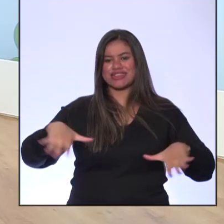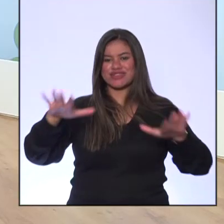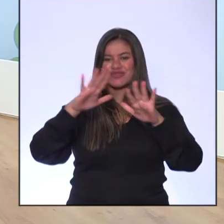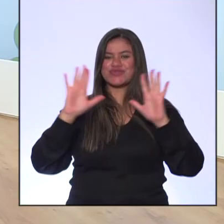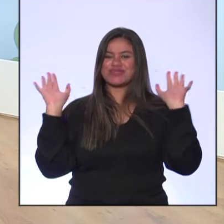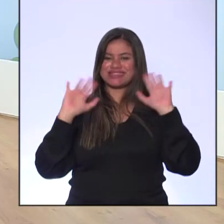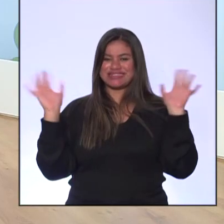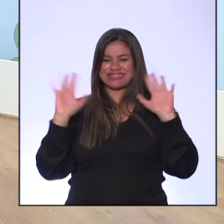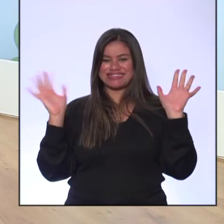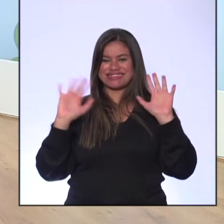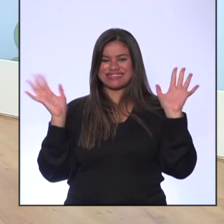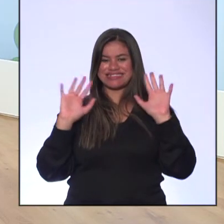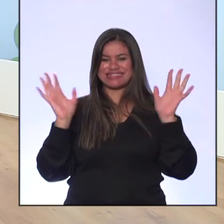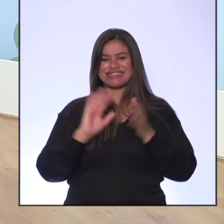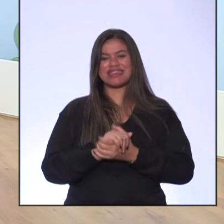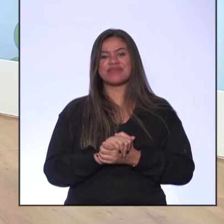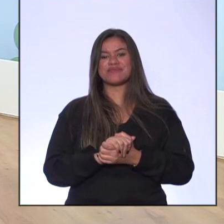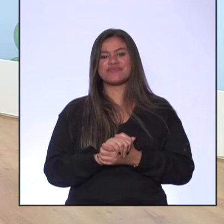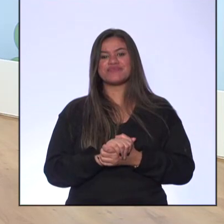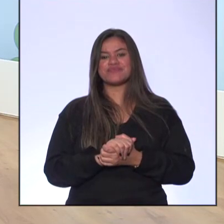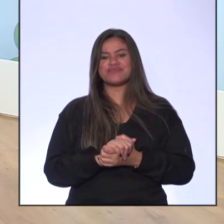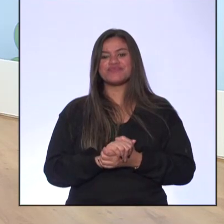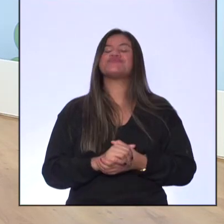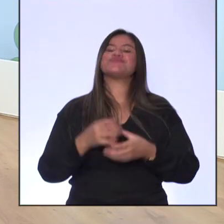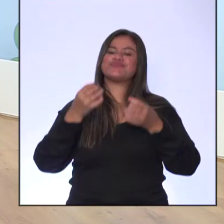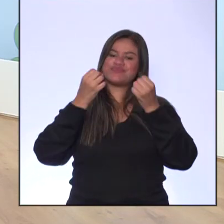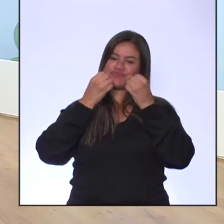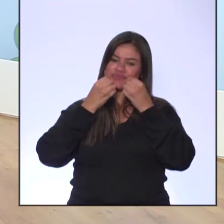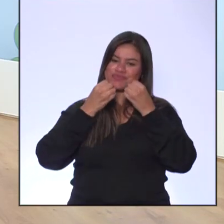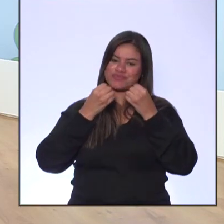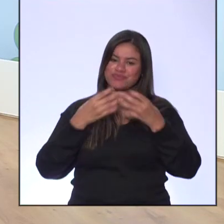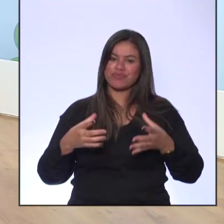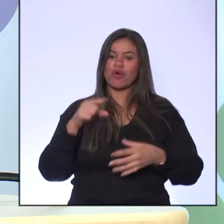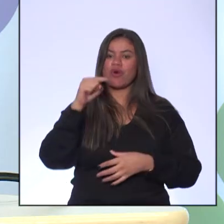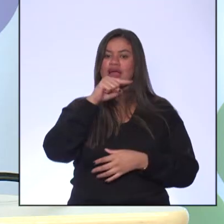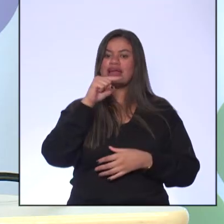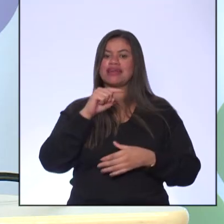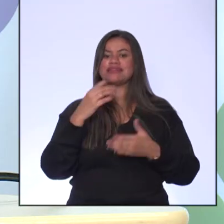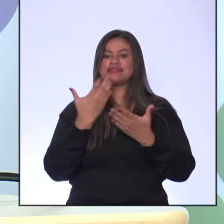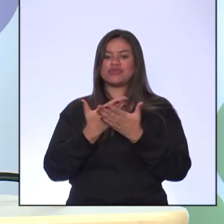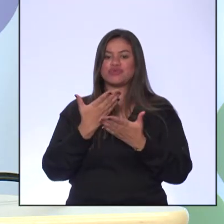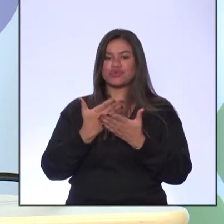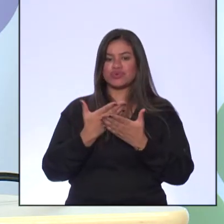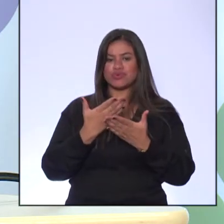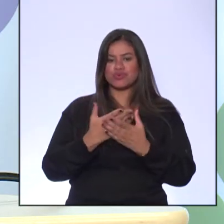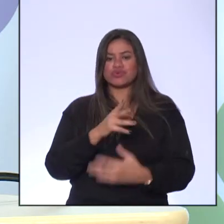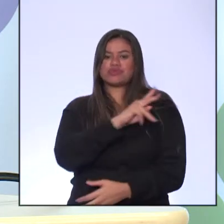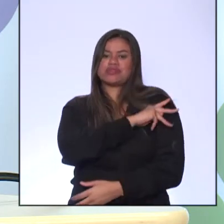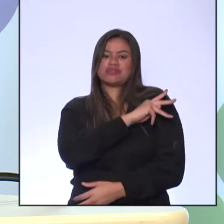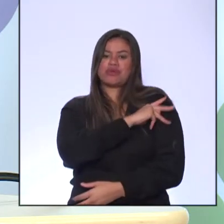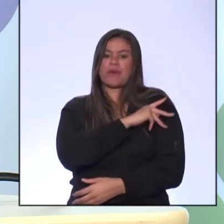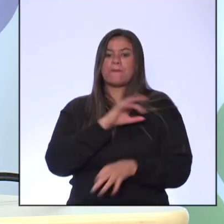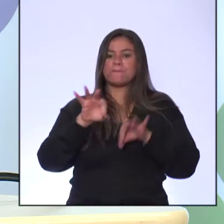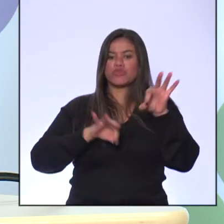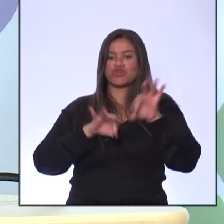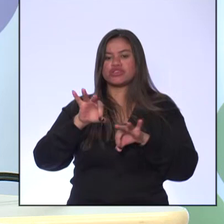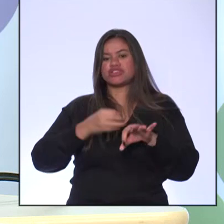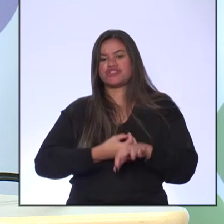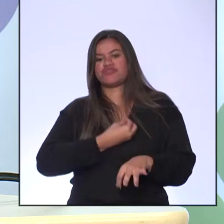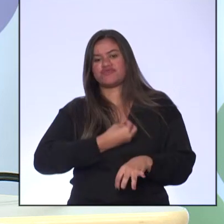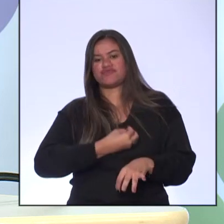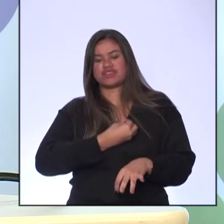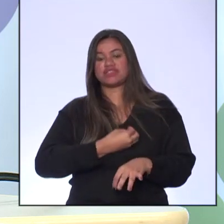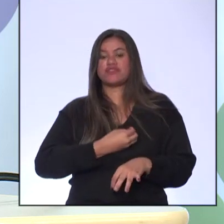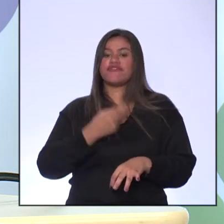uma próxima. Muito bem, gente. Essa aula faz parte do projeto de vida para o terceiro ano de ensino médio. A gente falou de redes sociais,